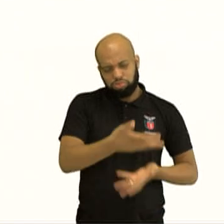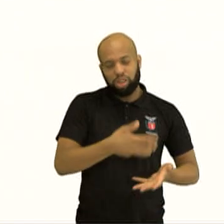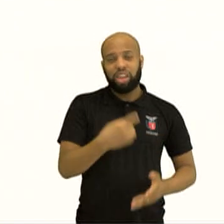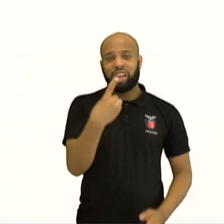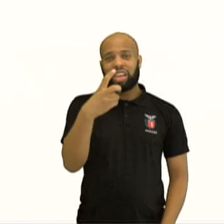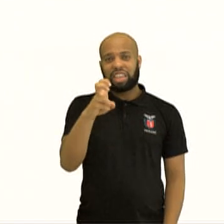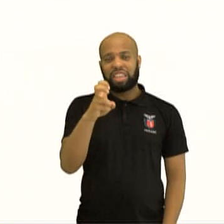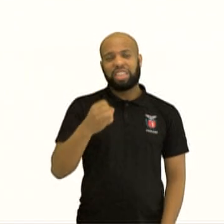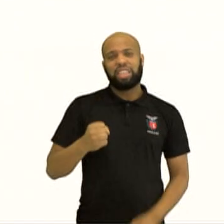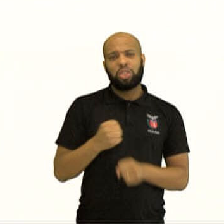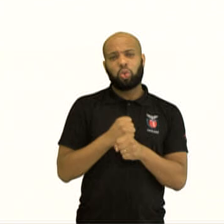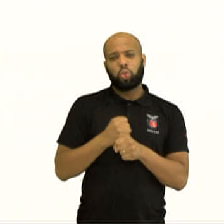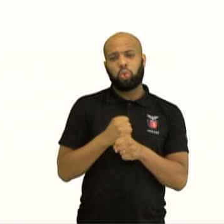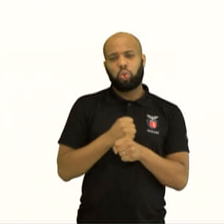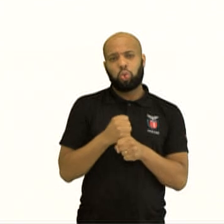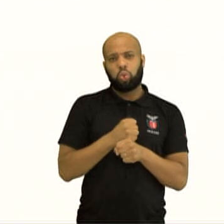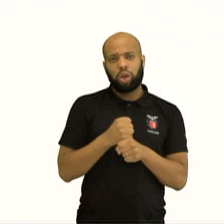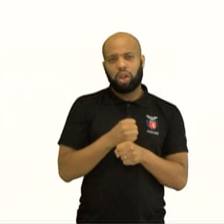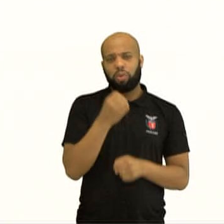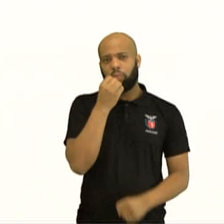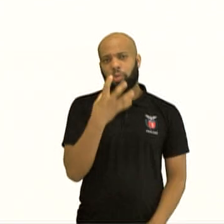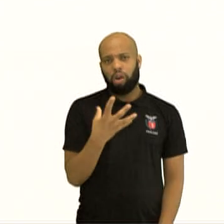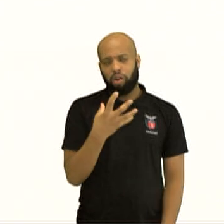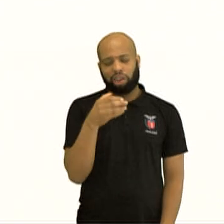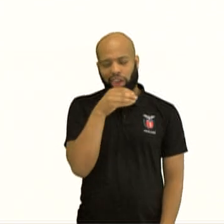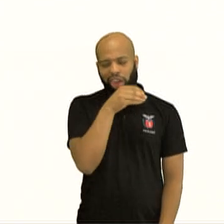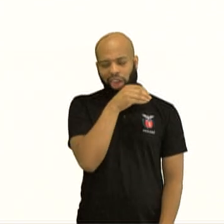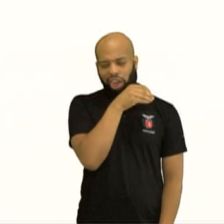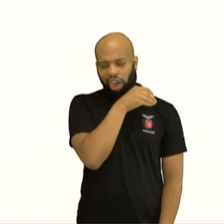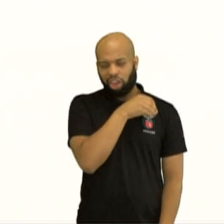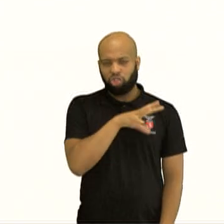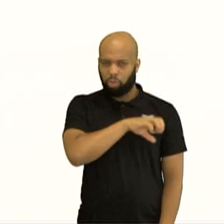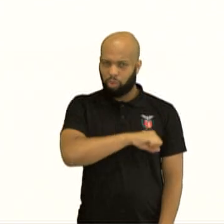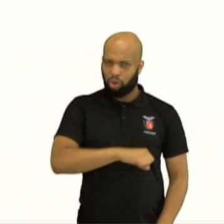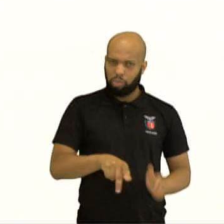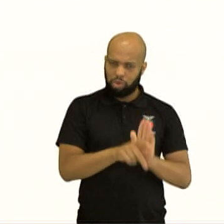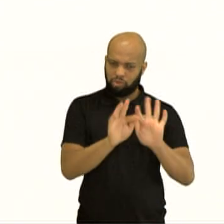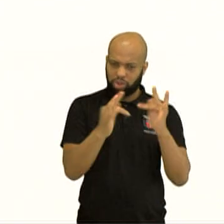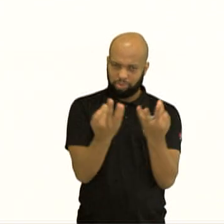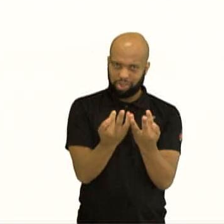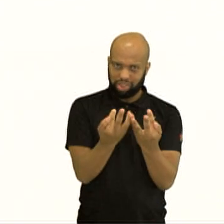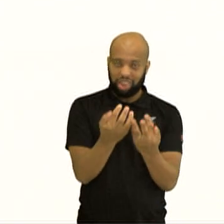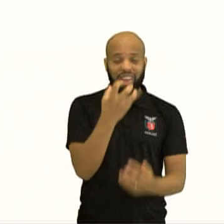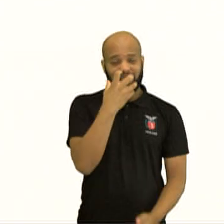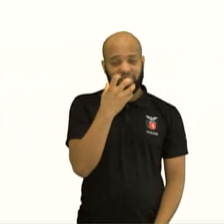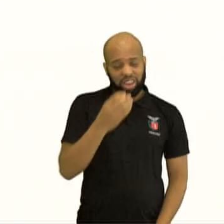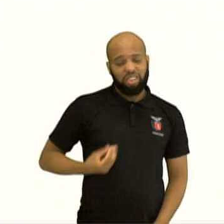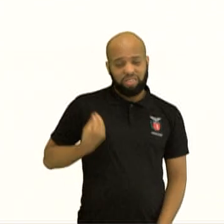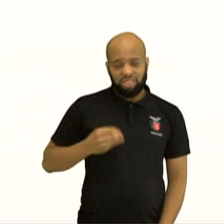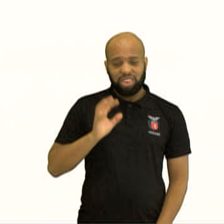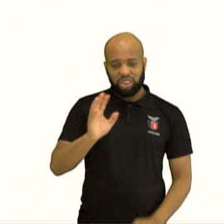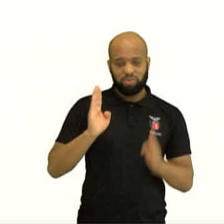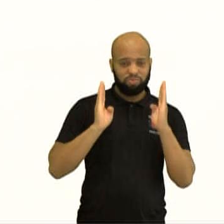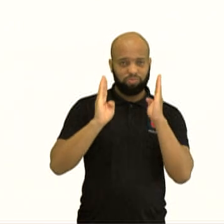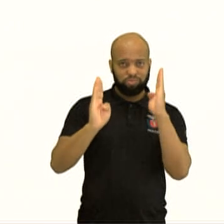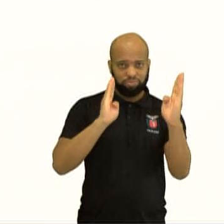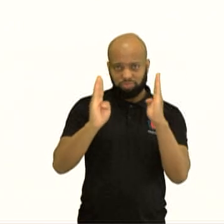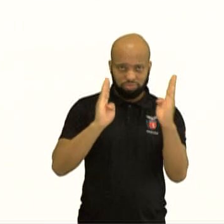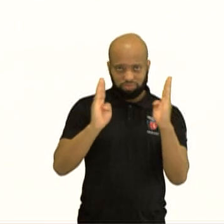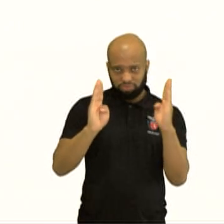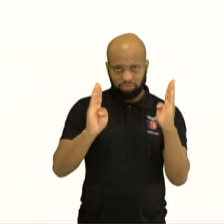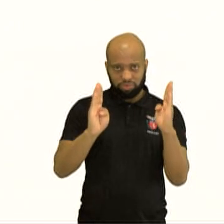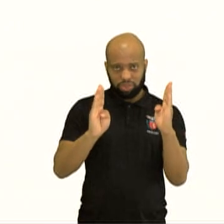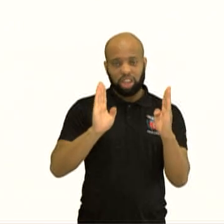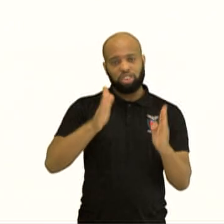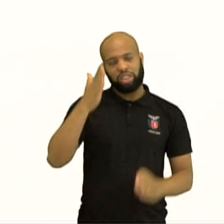anos transmitiu seu calor. A minha família. Cães não vivem muito mais que isso, o fim era previsível. Que figuras